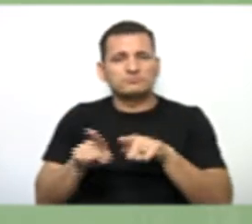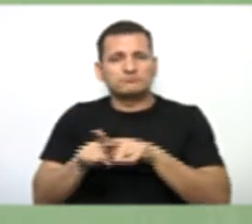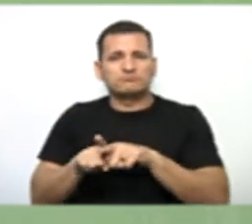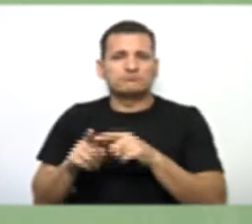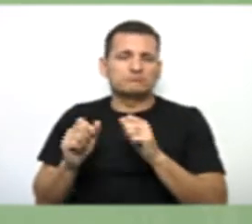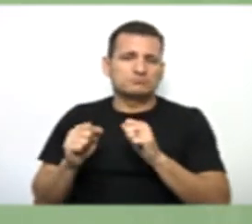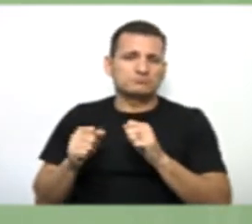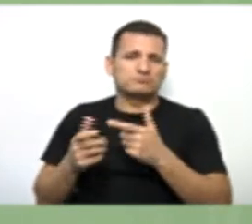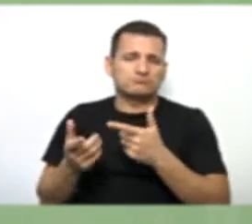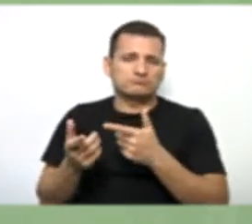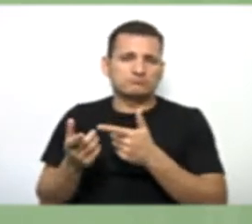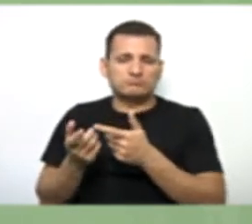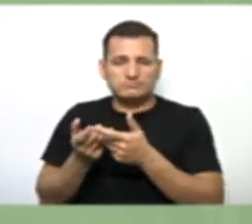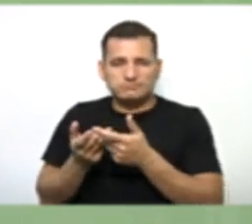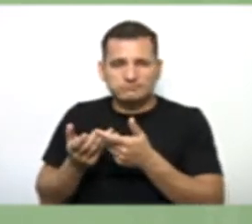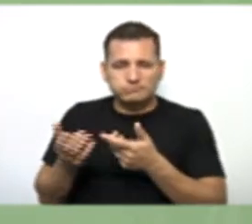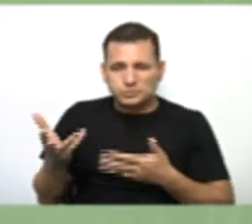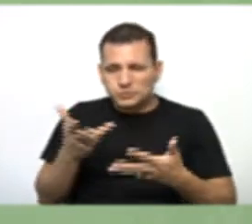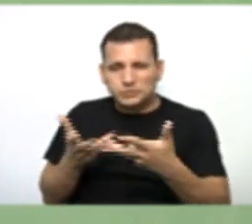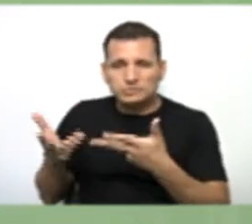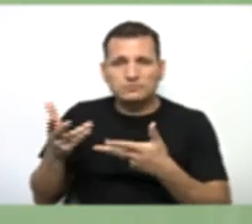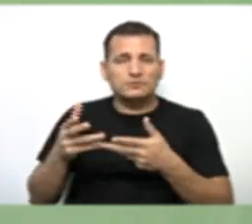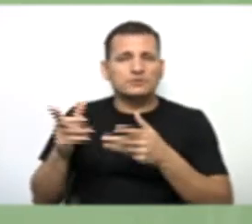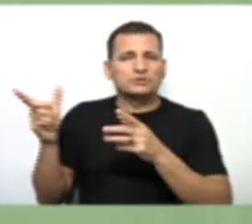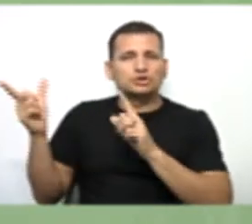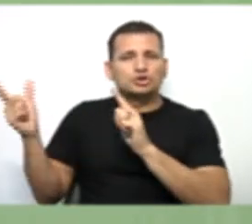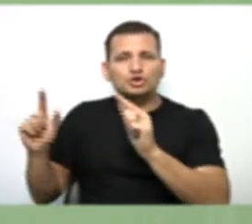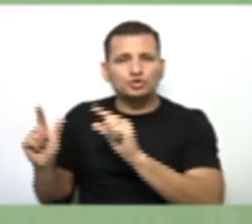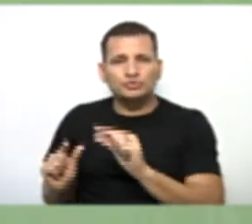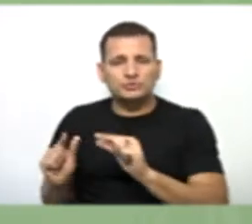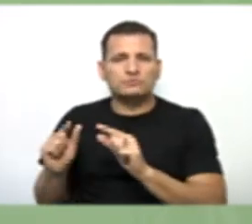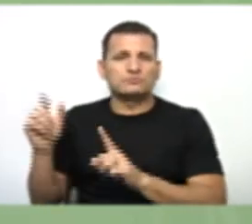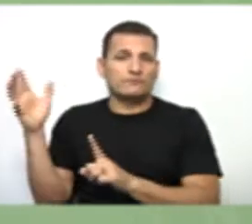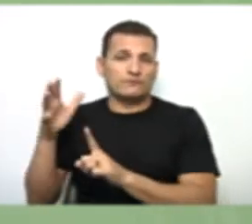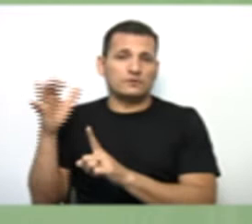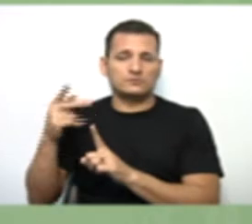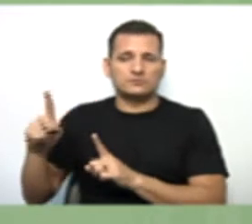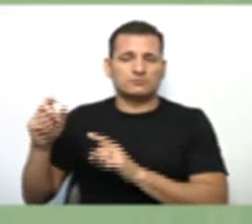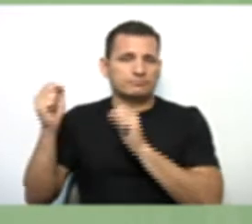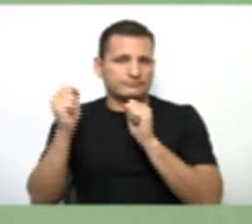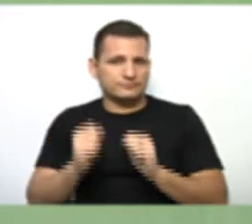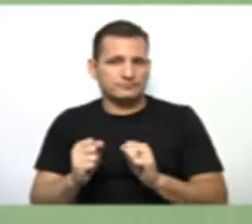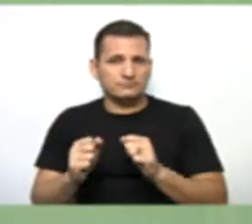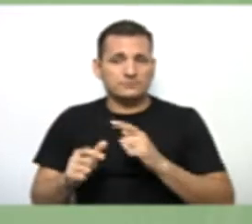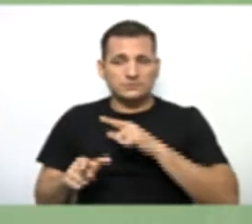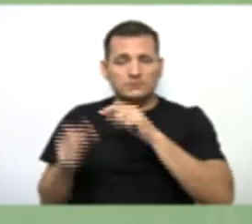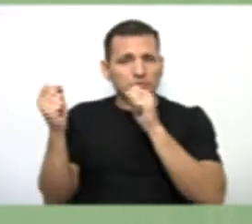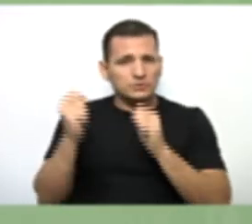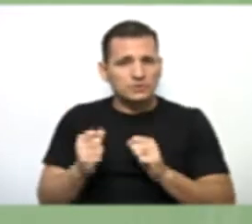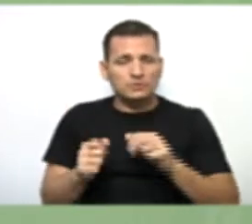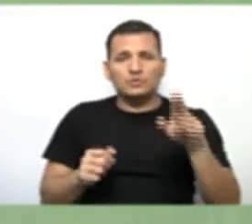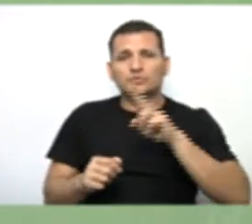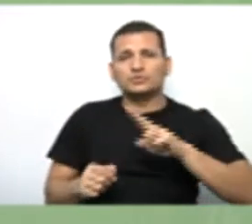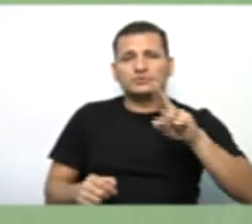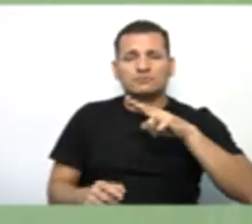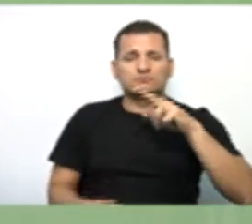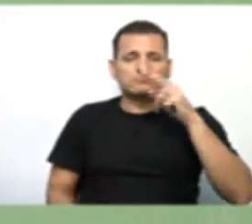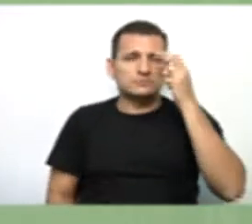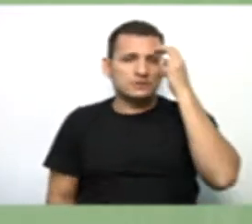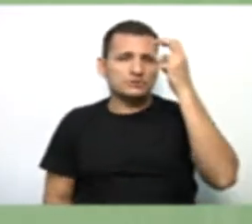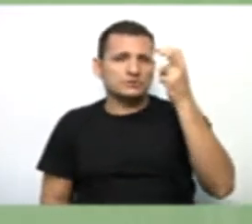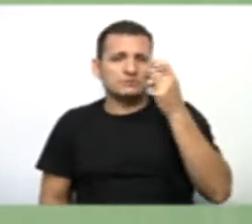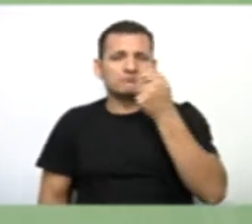explorá-lo, de forma a diminuir a influência de seu poder. Tem poder? usa com sabedoria. Não